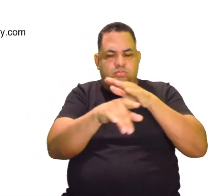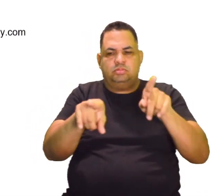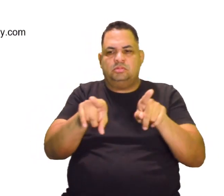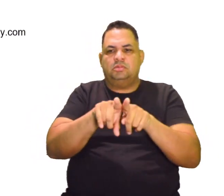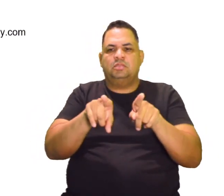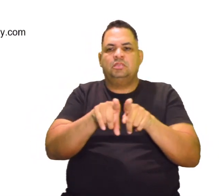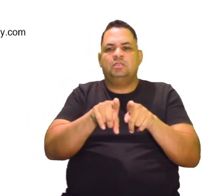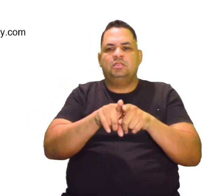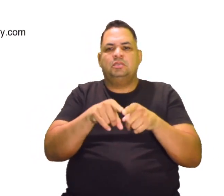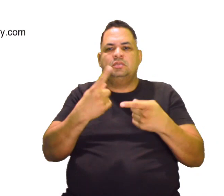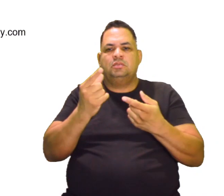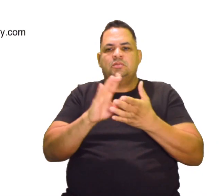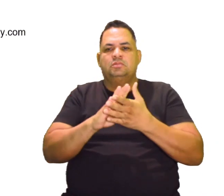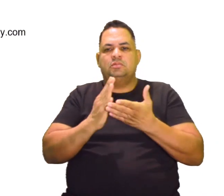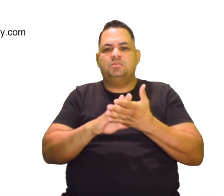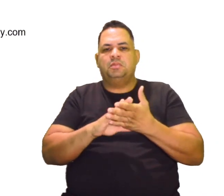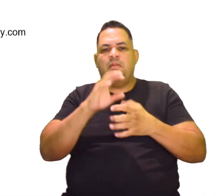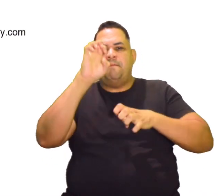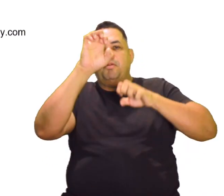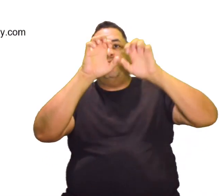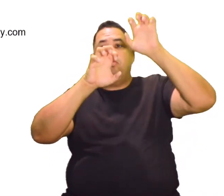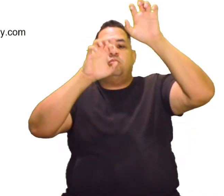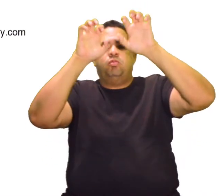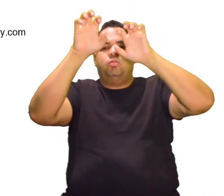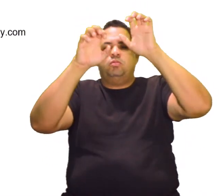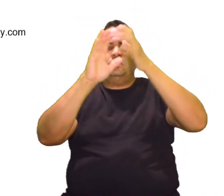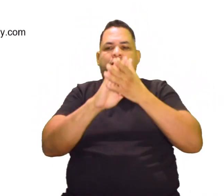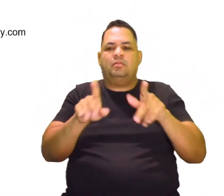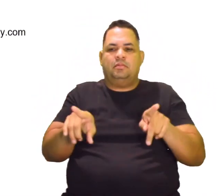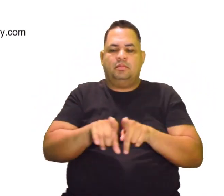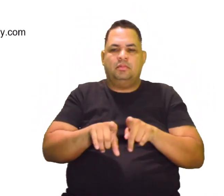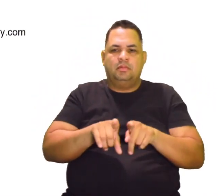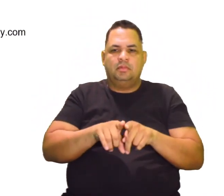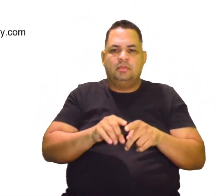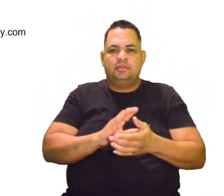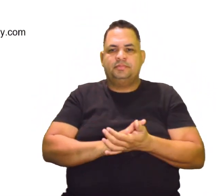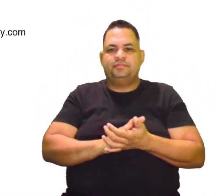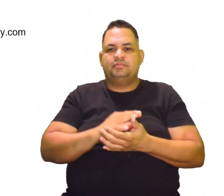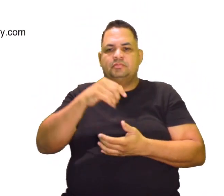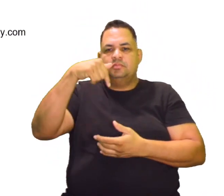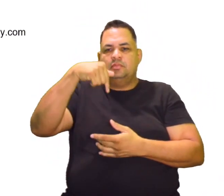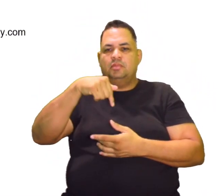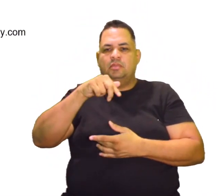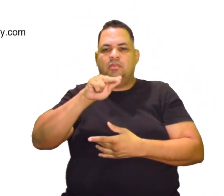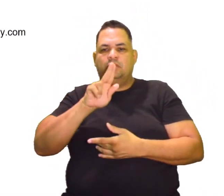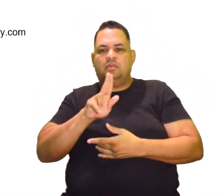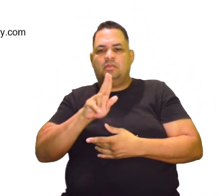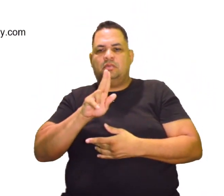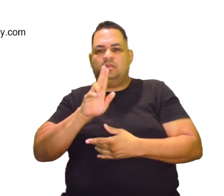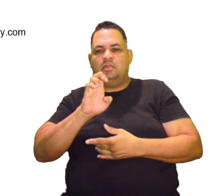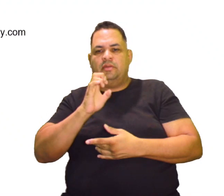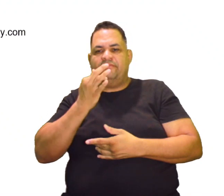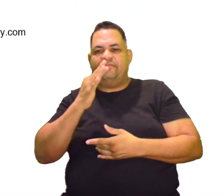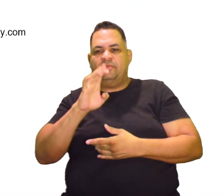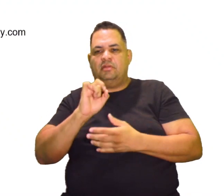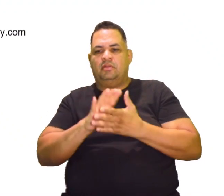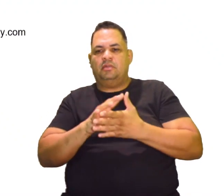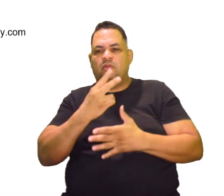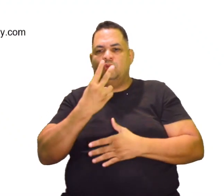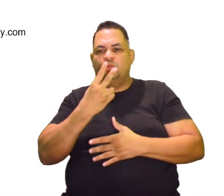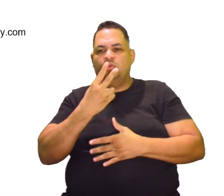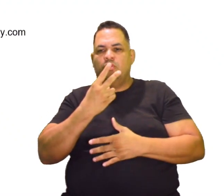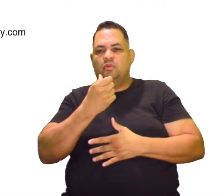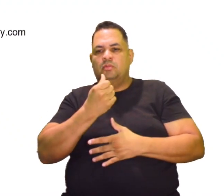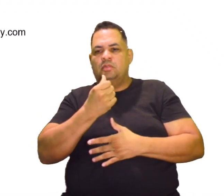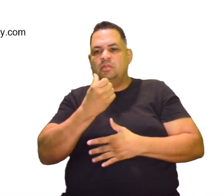para escalar, né? A de Quéfren, 2600 a.C., é a